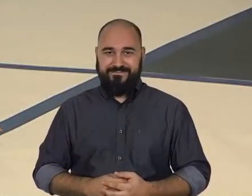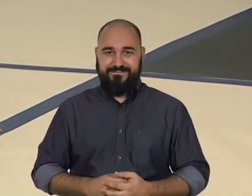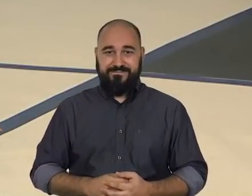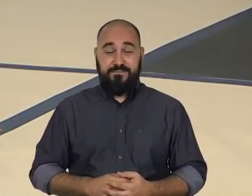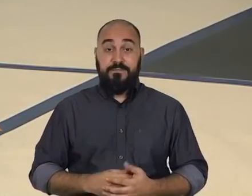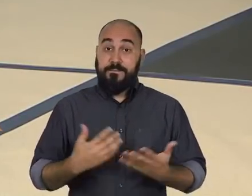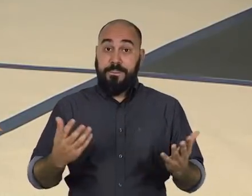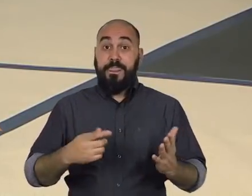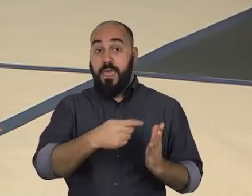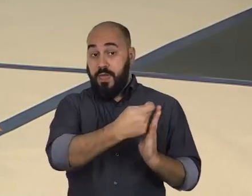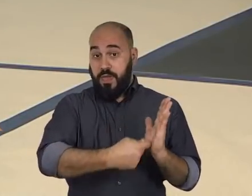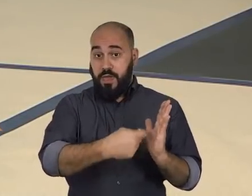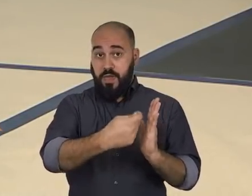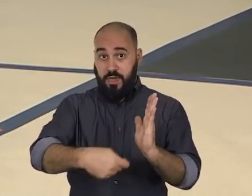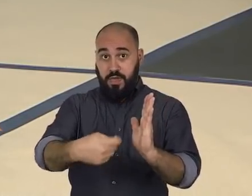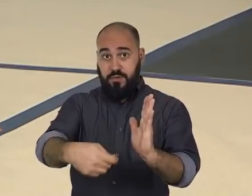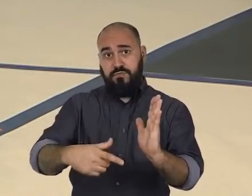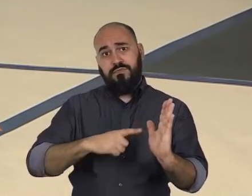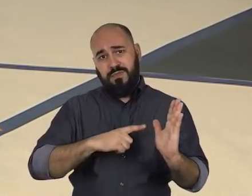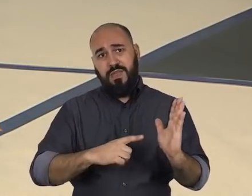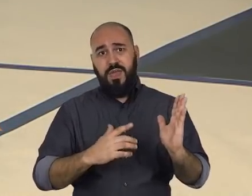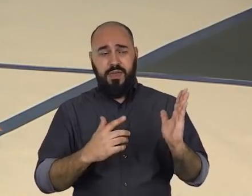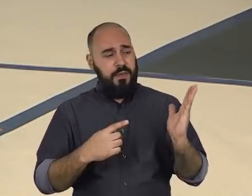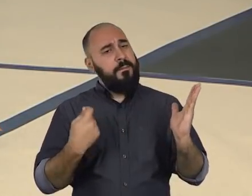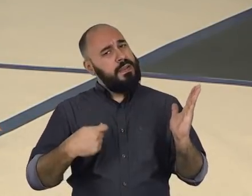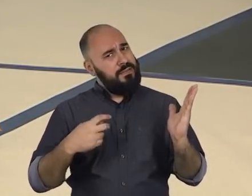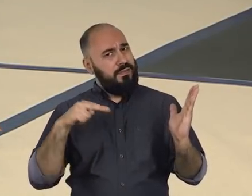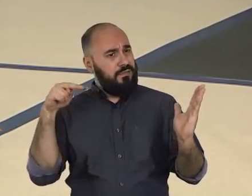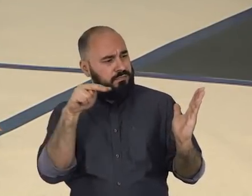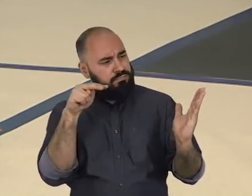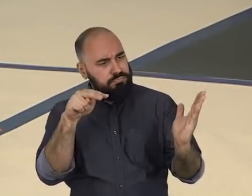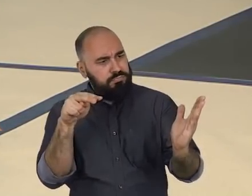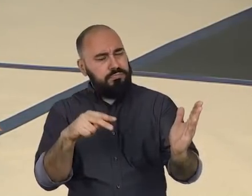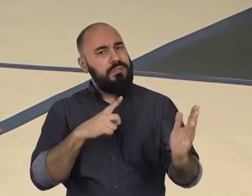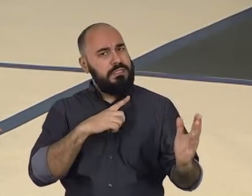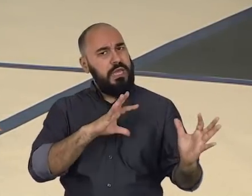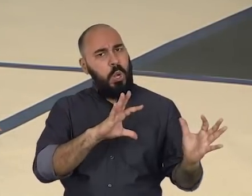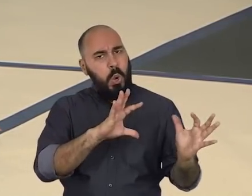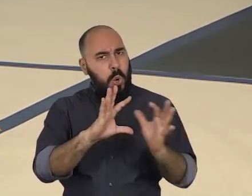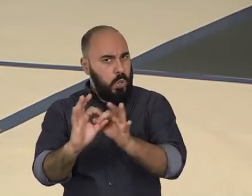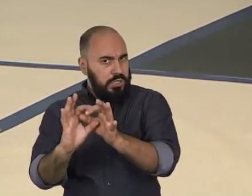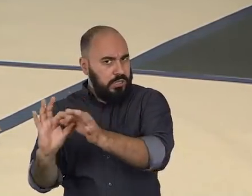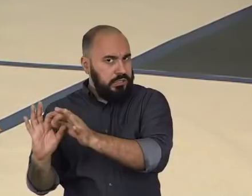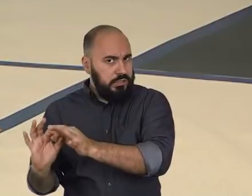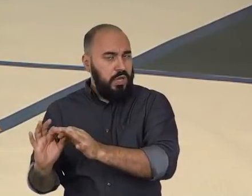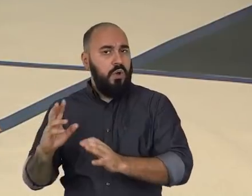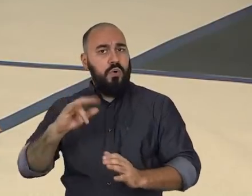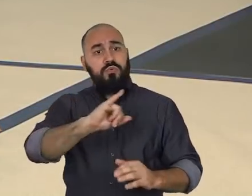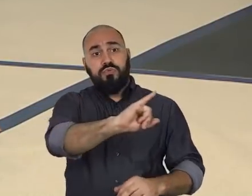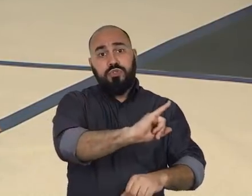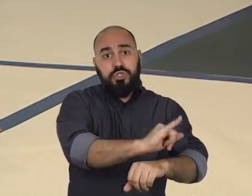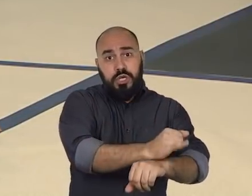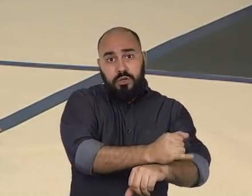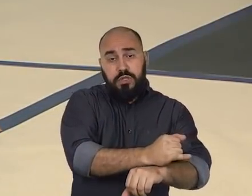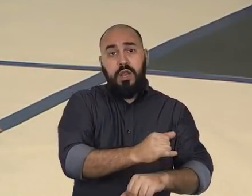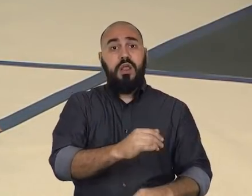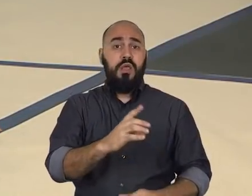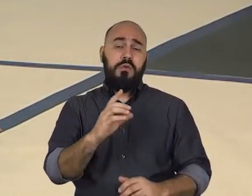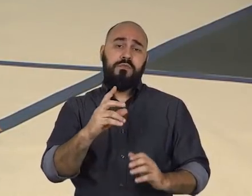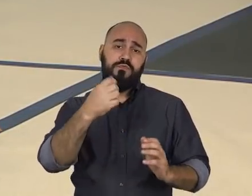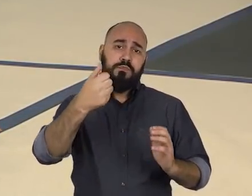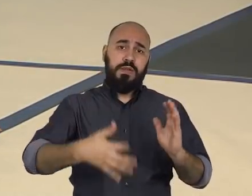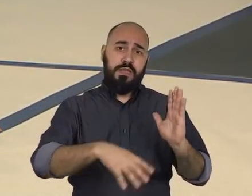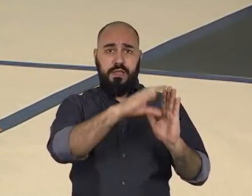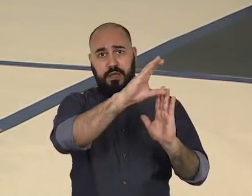que também merecem ser consideradas aqui, porque tem conexão com o cerco de Jerusalém, mencionado em Daniel capítulo